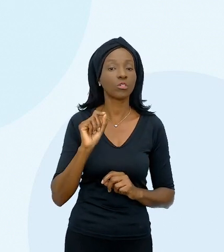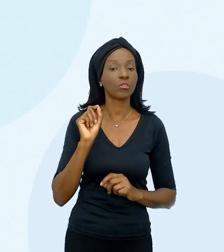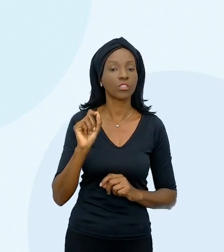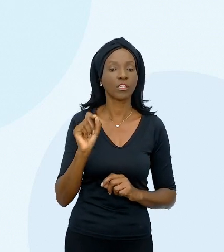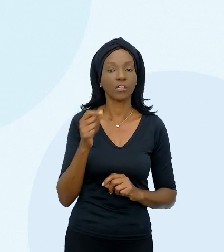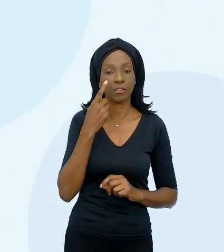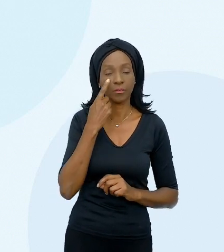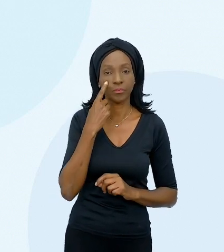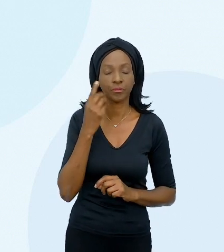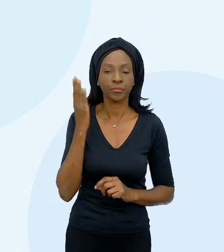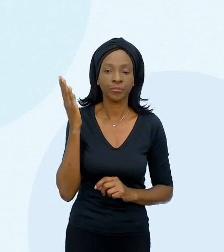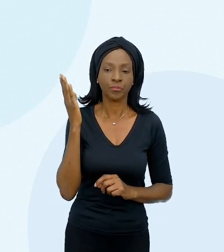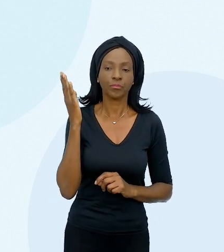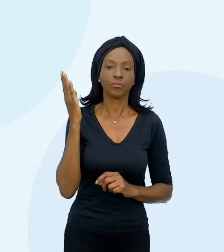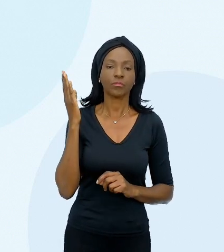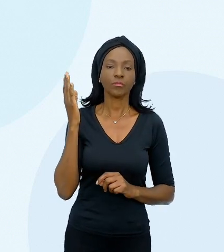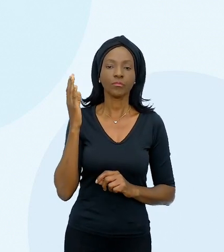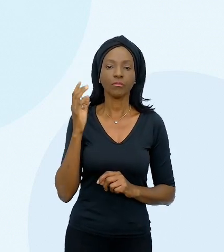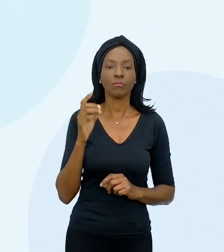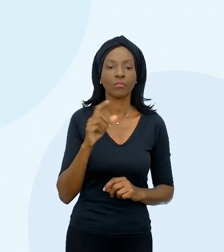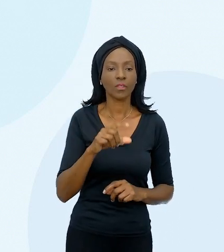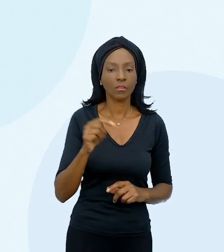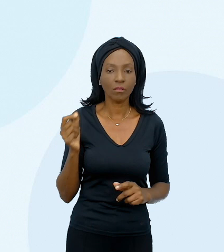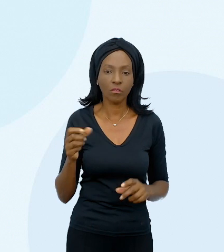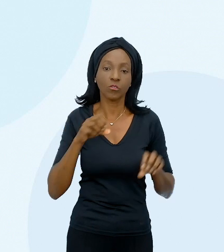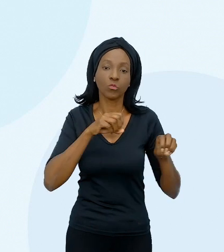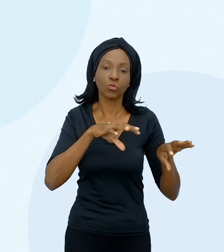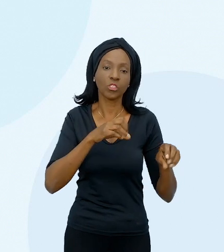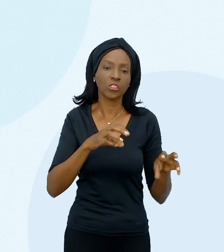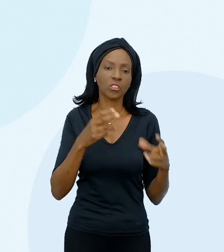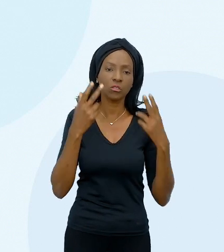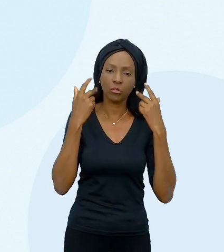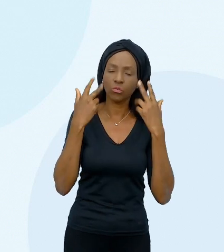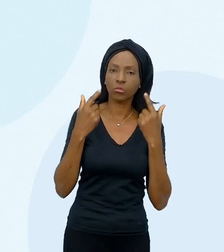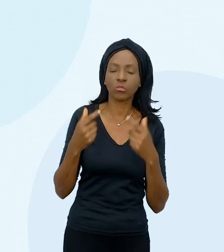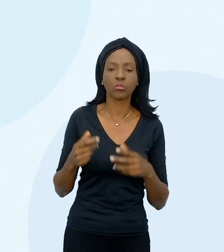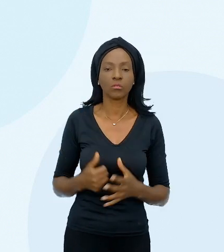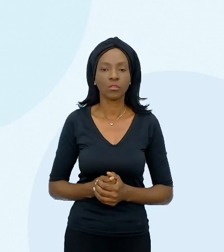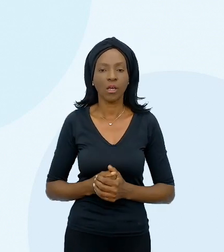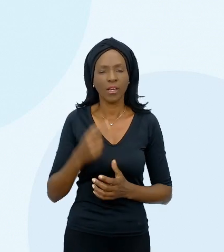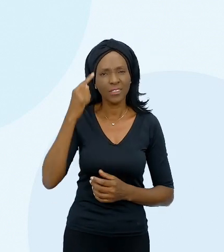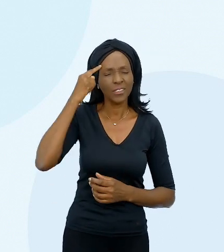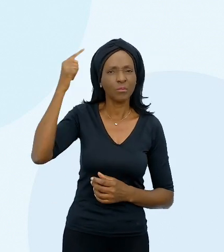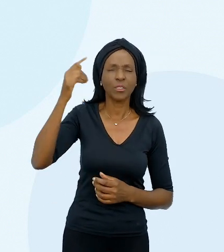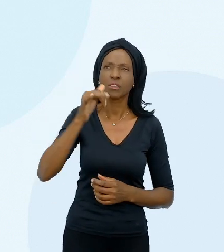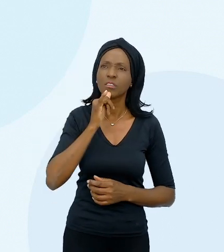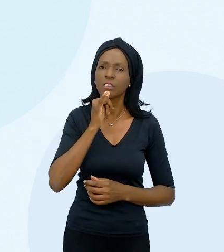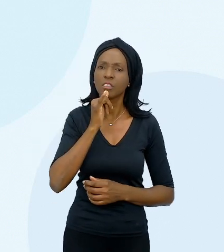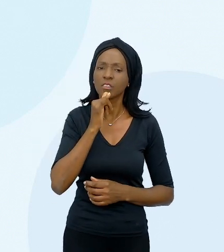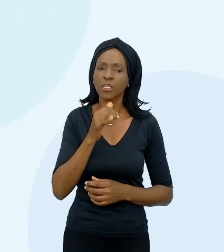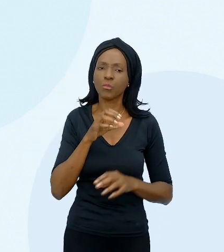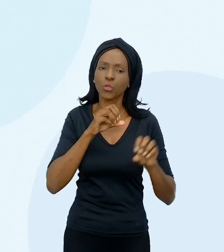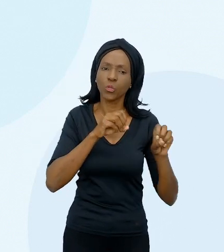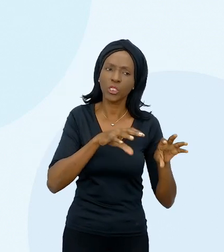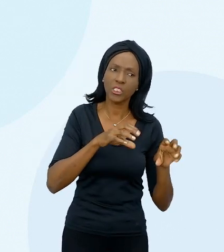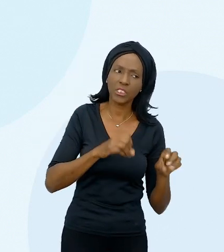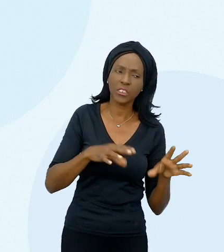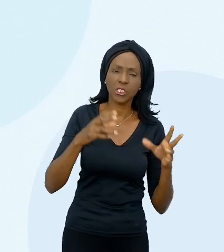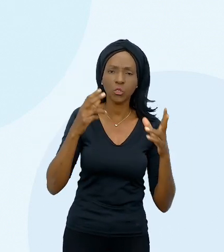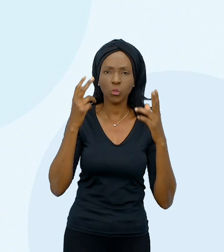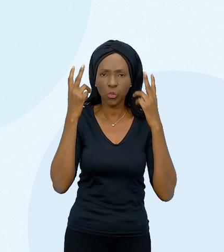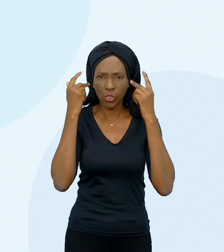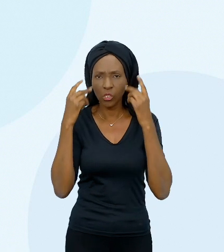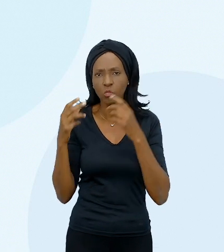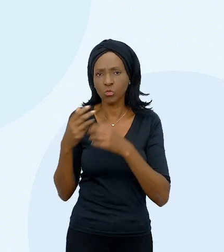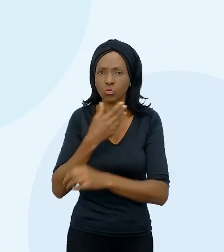interessante, alternativo ao ensino tradicional. E aí, quando a gente pensa, por exemplo, no aspecto do ensino tradicional, a gente